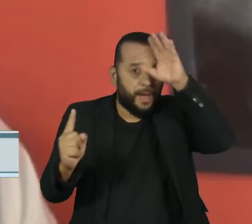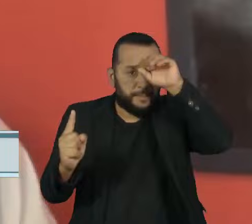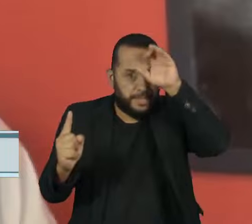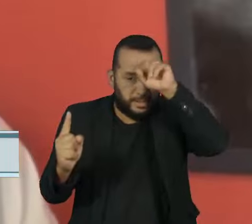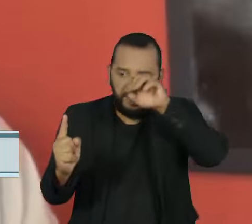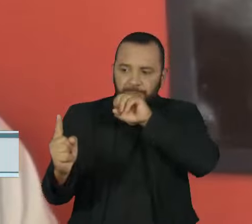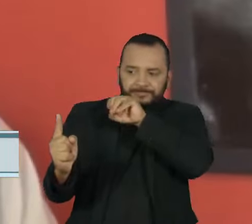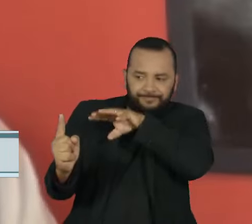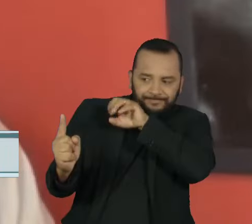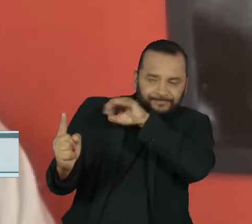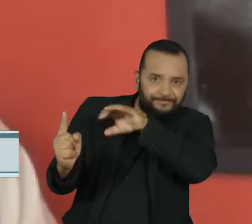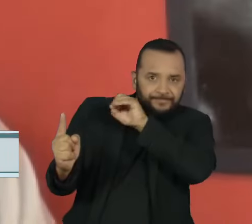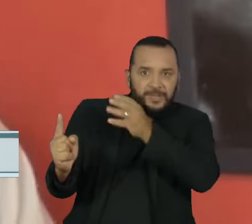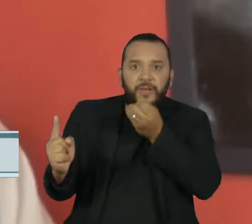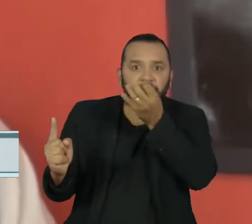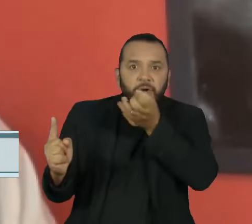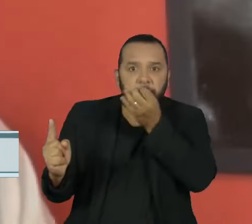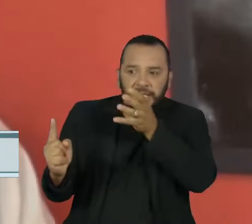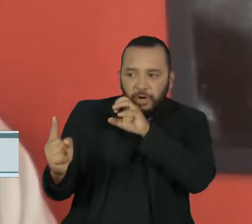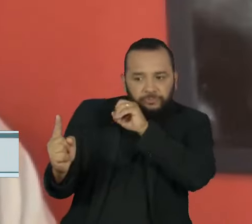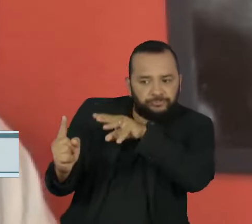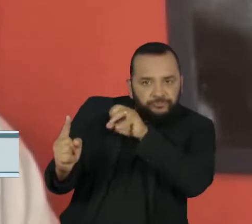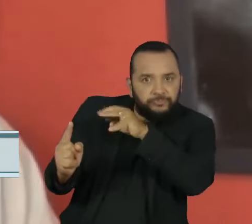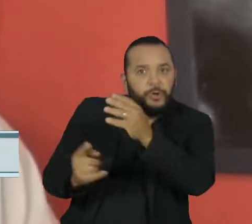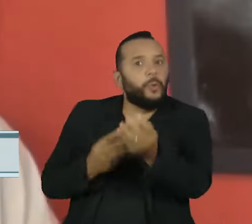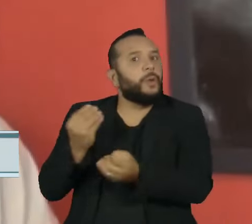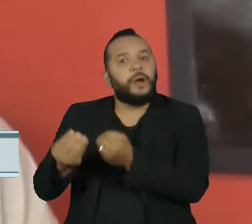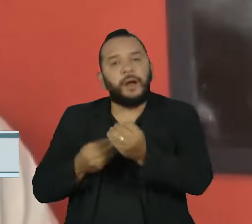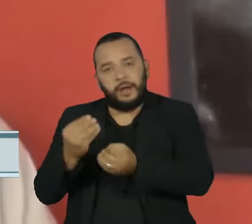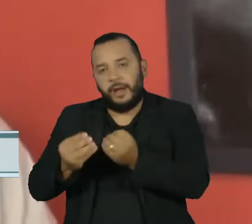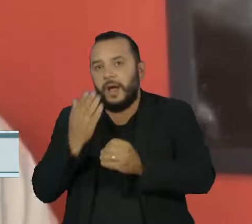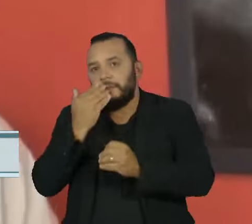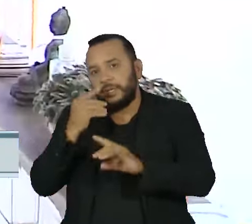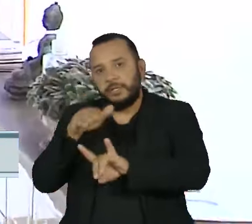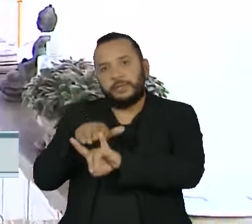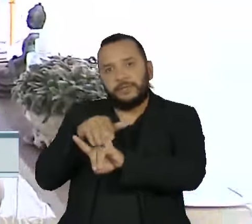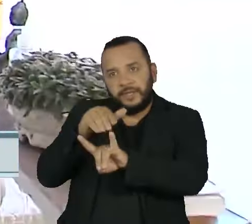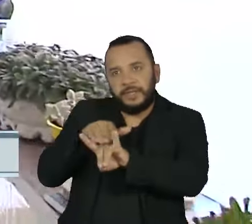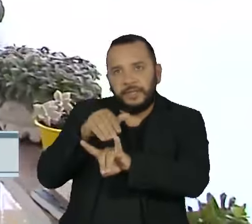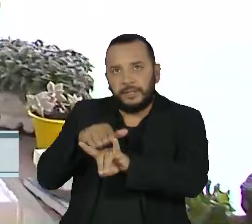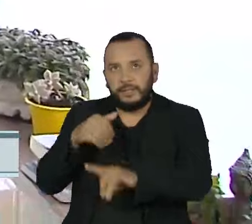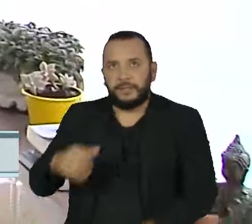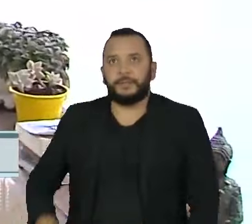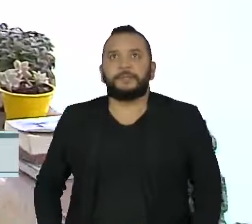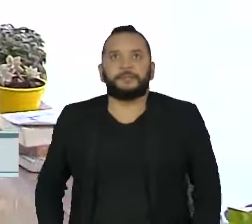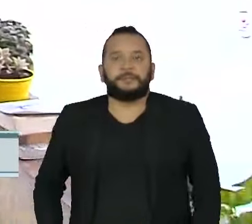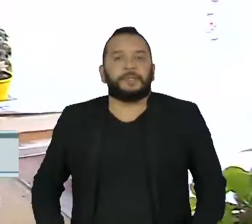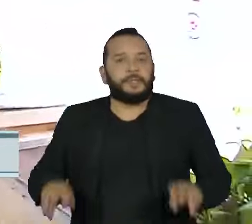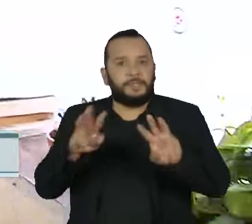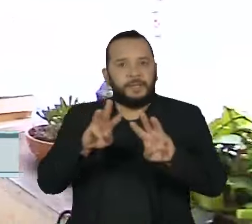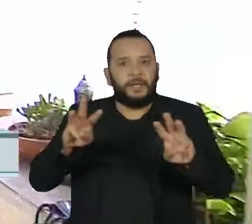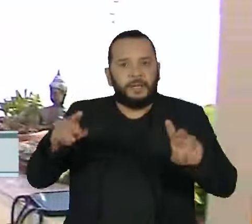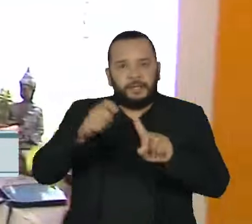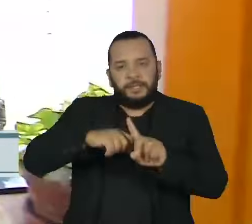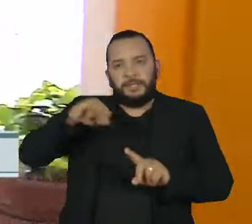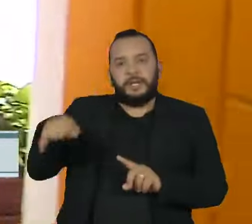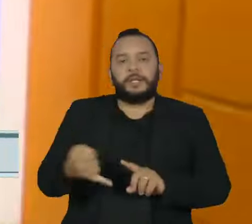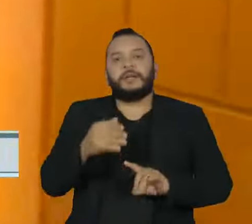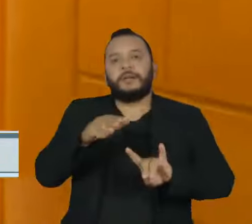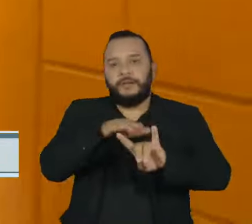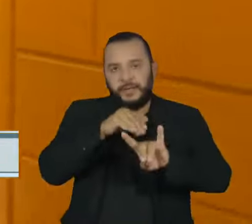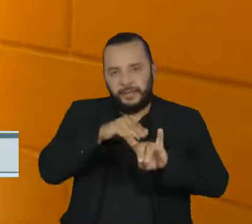informação sobre o que que é uma seguir né uma alimentação vegana o site do Janeiro vegano oferece